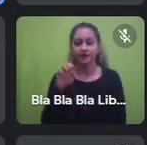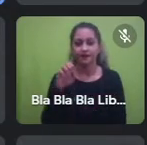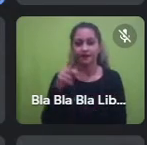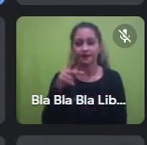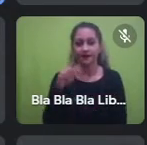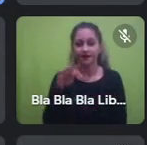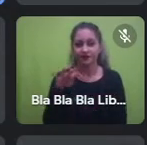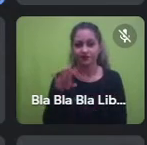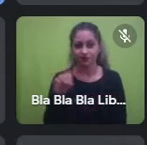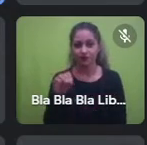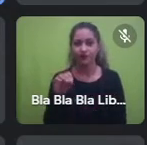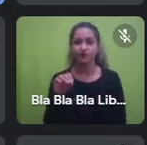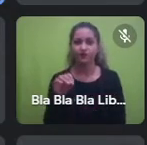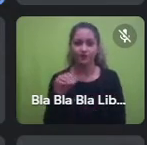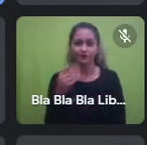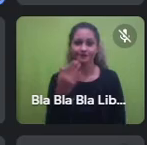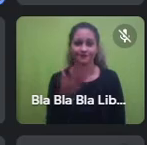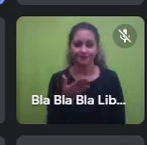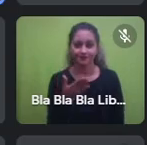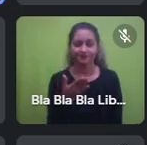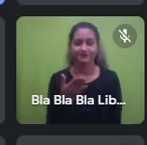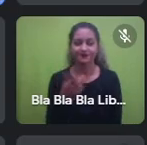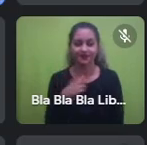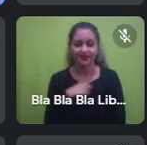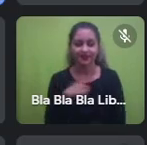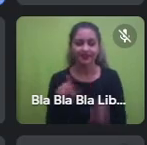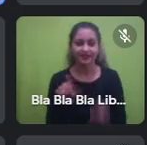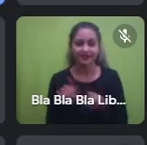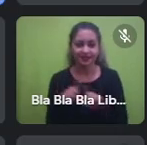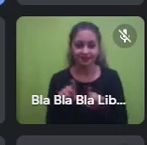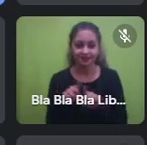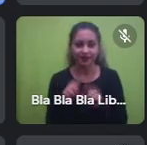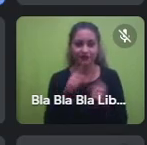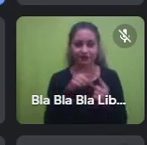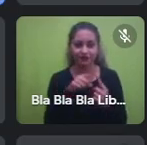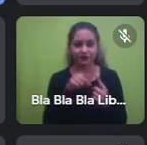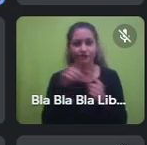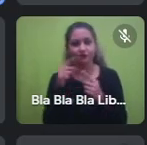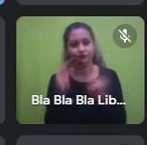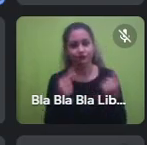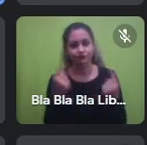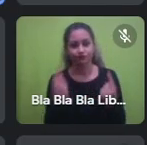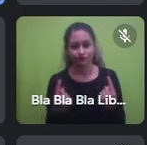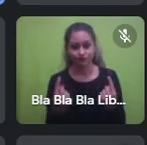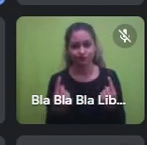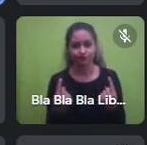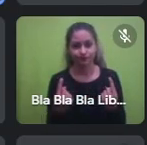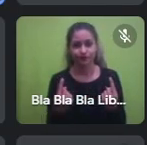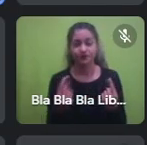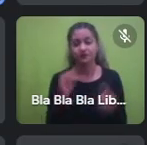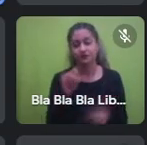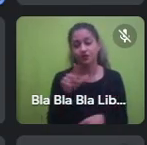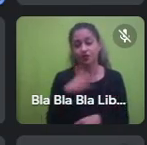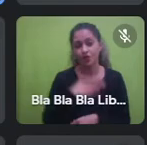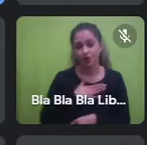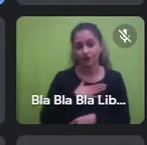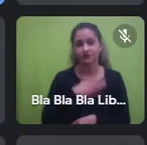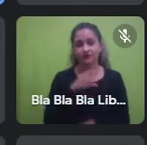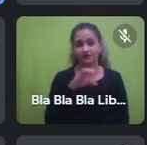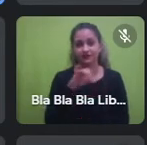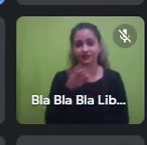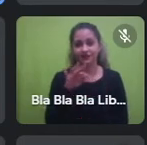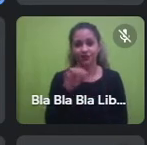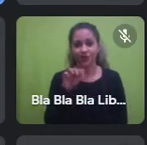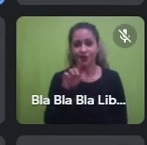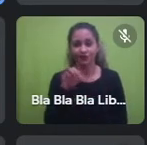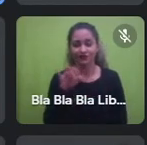na traíra, outras malabáricas, e eu tenho também esteatose no mileus, que é o pacu. Para quem gosta de histologia, isso aqui é uma viagem, né?